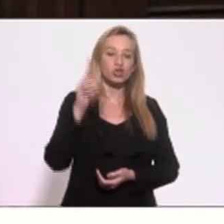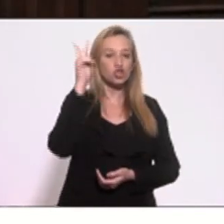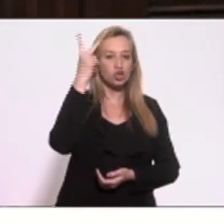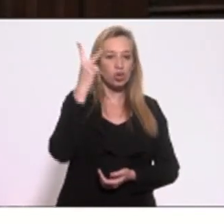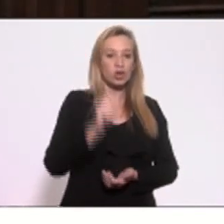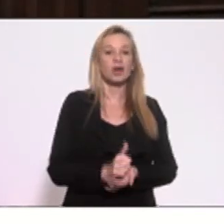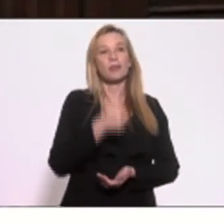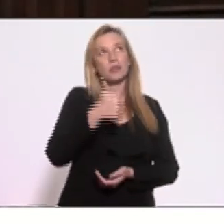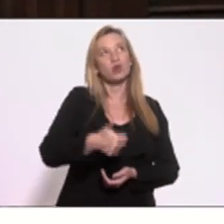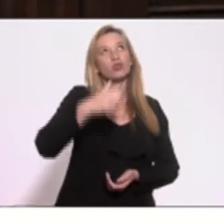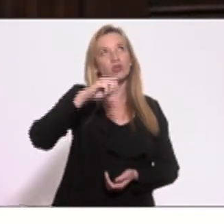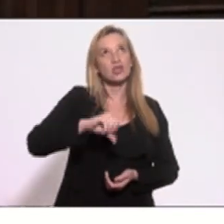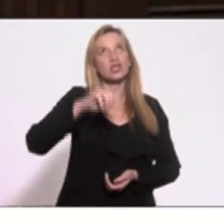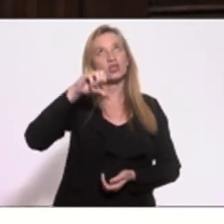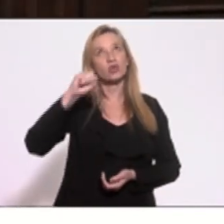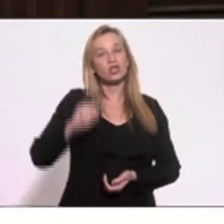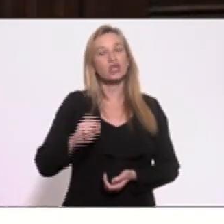em